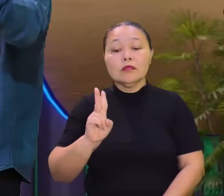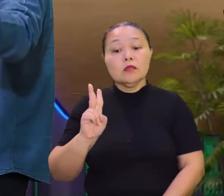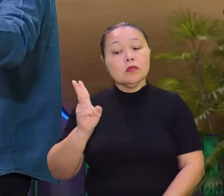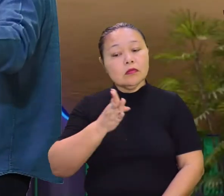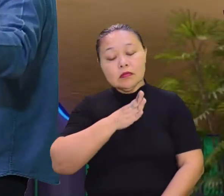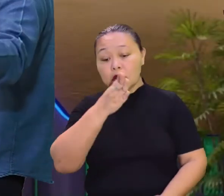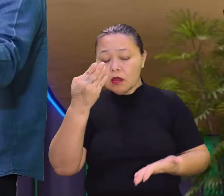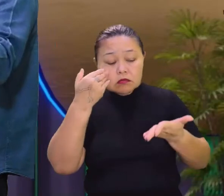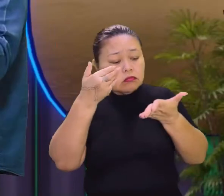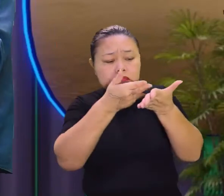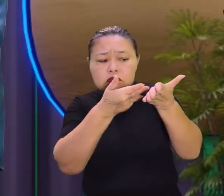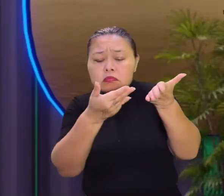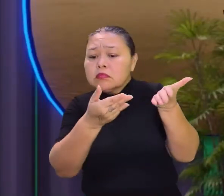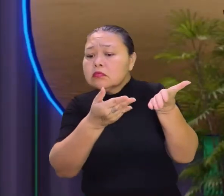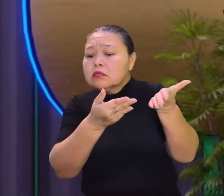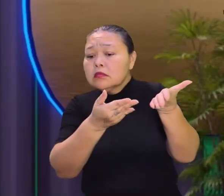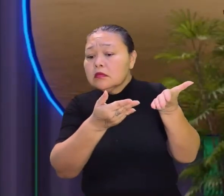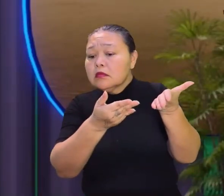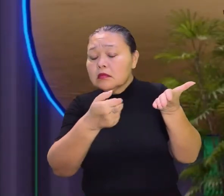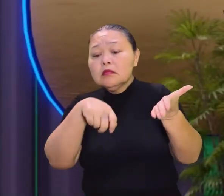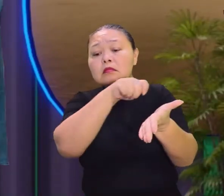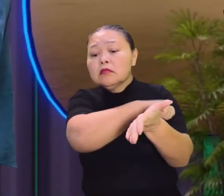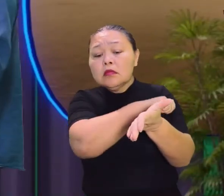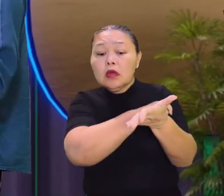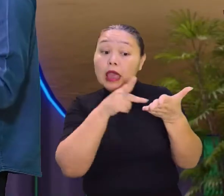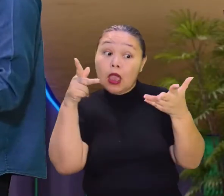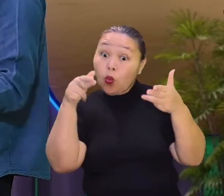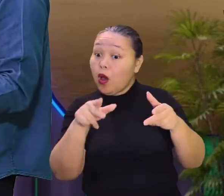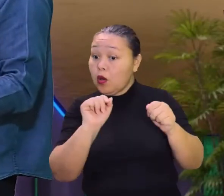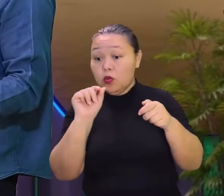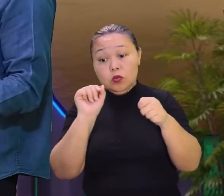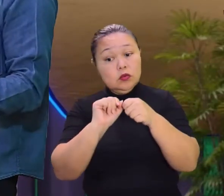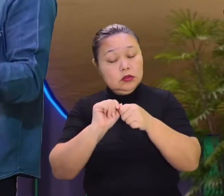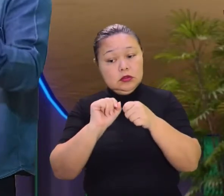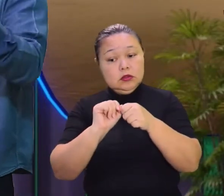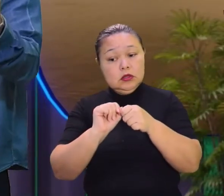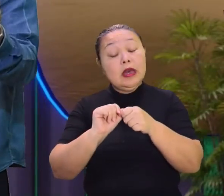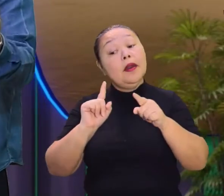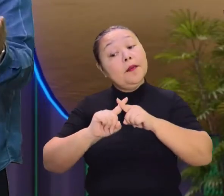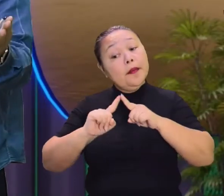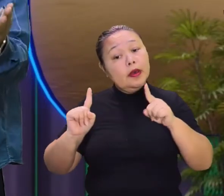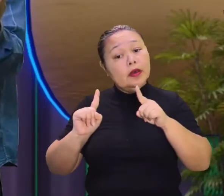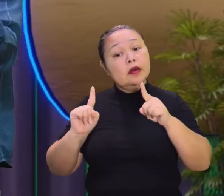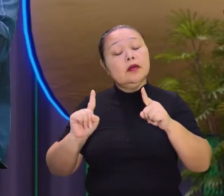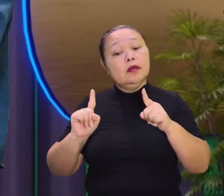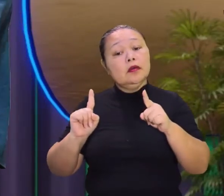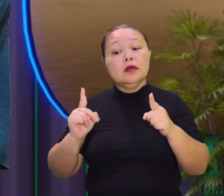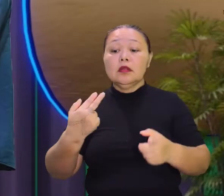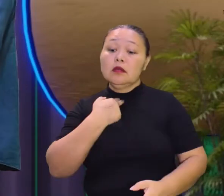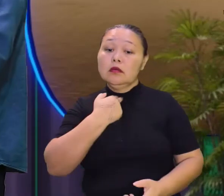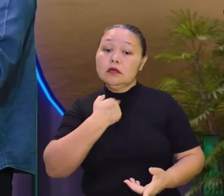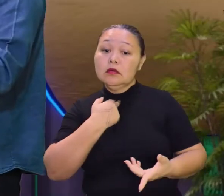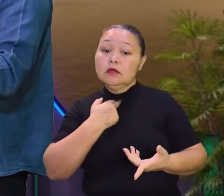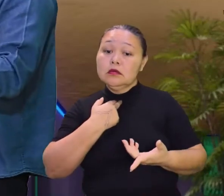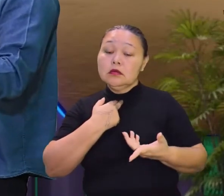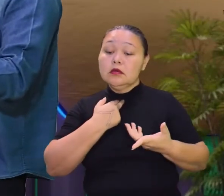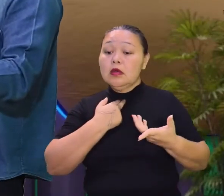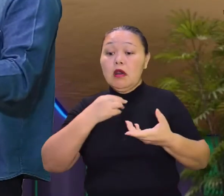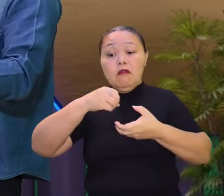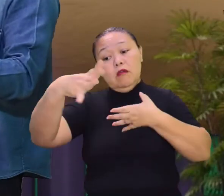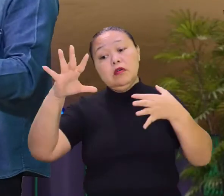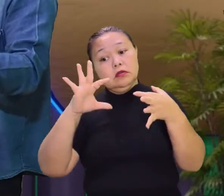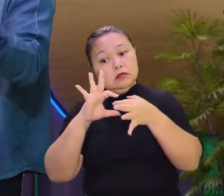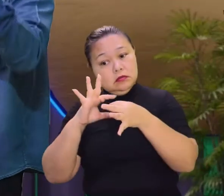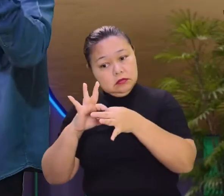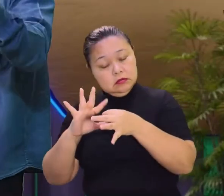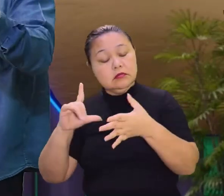um norte para o aluno, não Isso tem aí. que estar igual como a gente fez. No entanto, não pode estar fora do contexto.